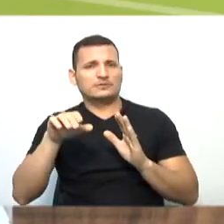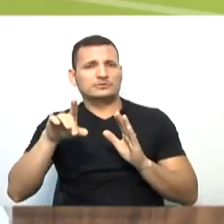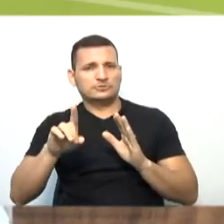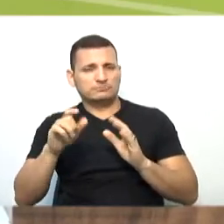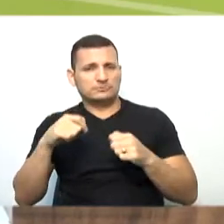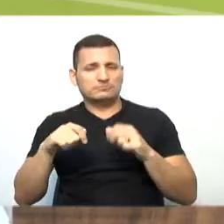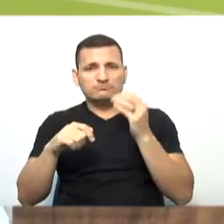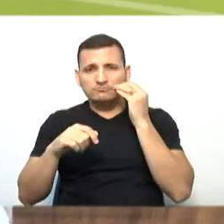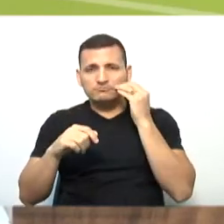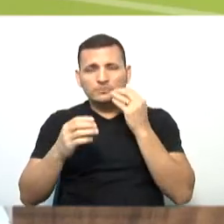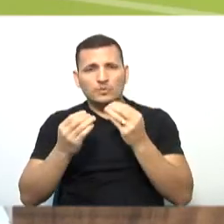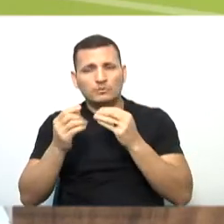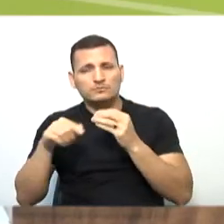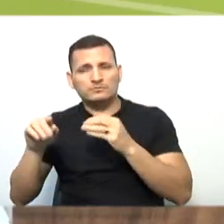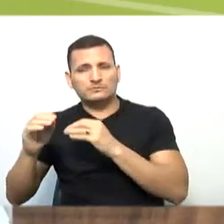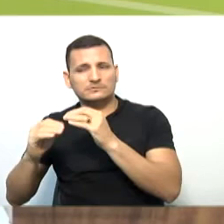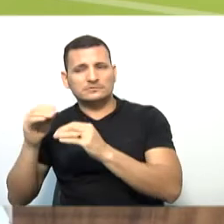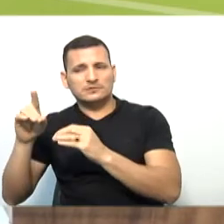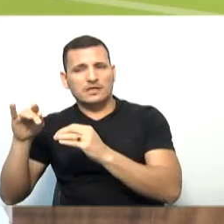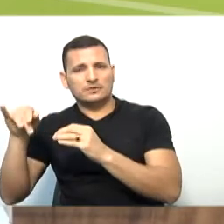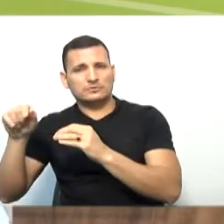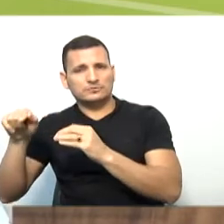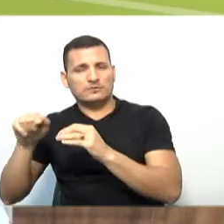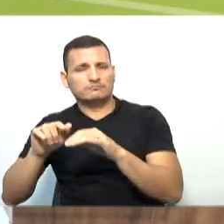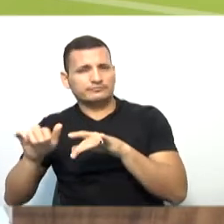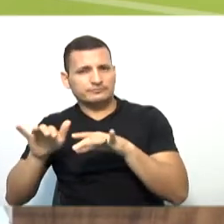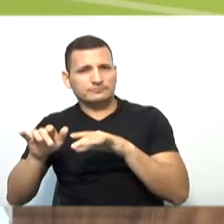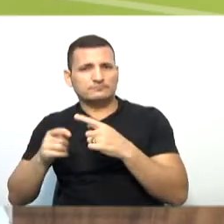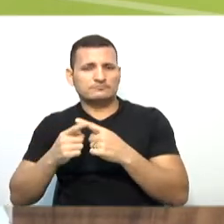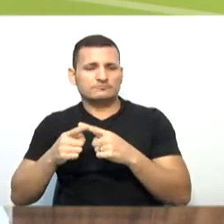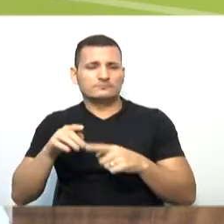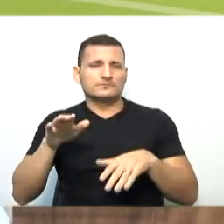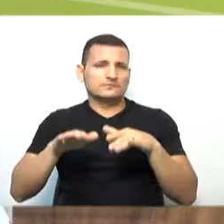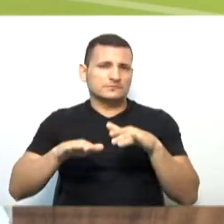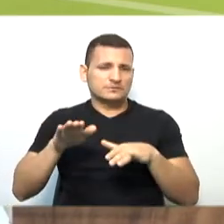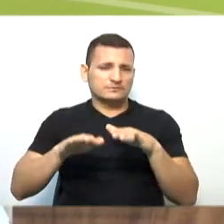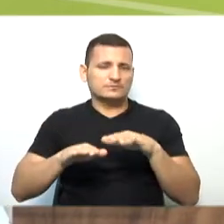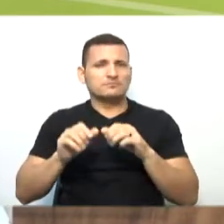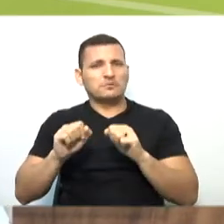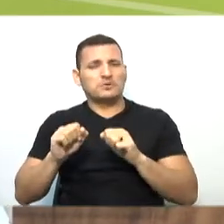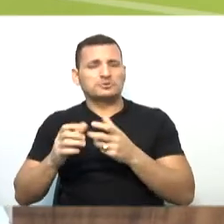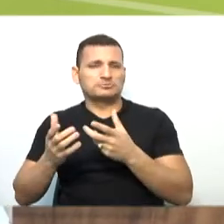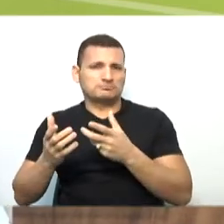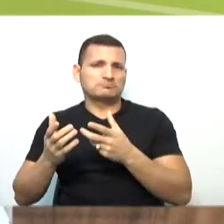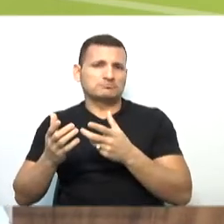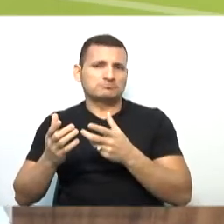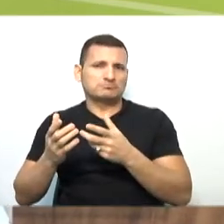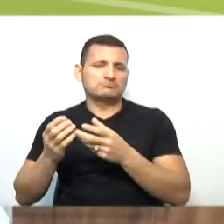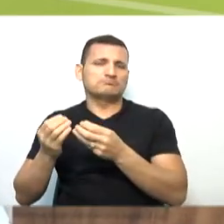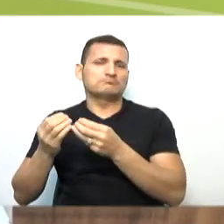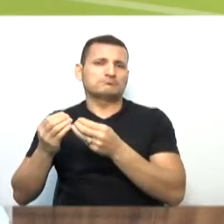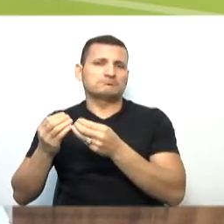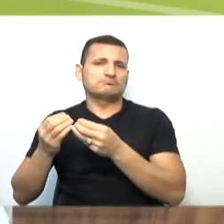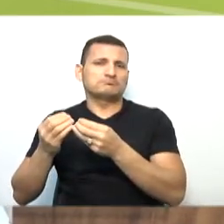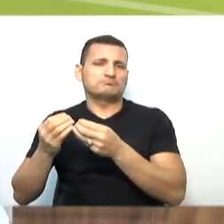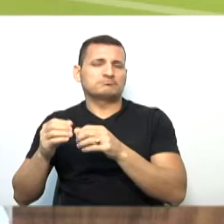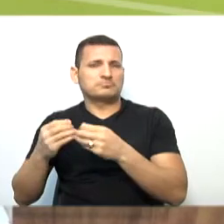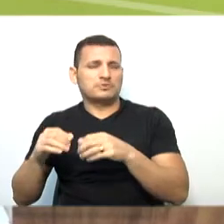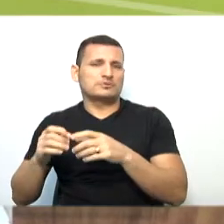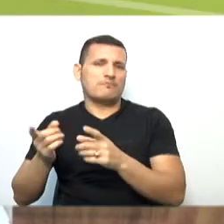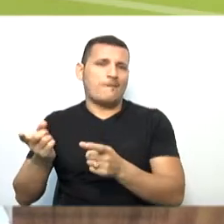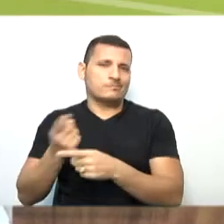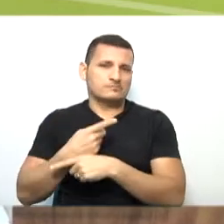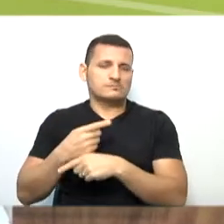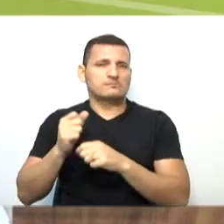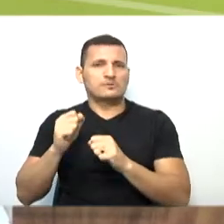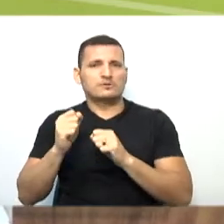na verificação de dados lá no banco de dados, lá na programação, porque às vezes pode ser fraudado esse tipo de situação, esse tipo de formulário